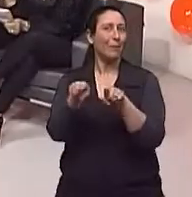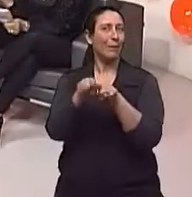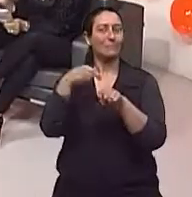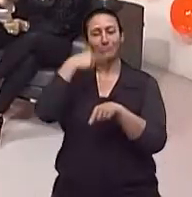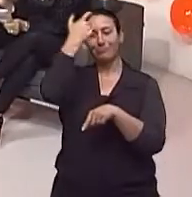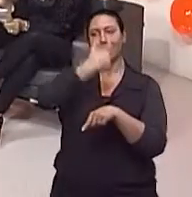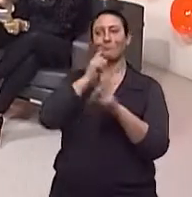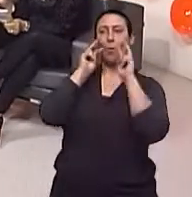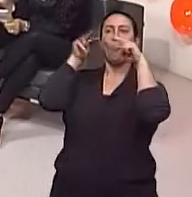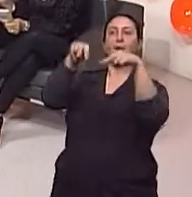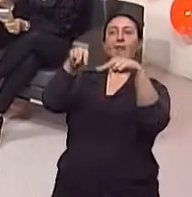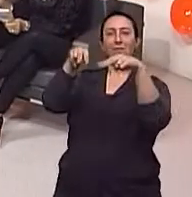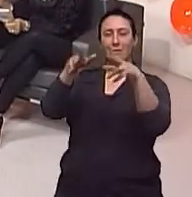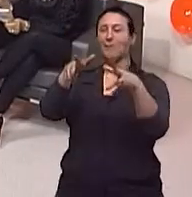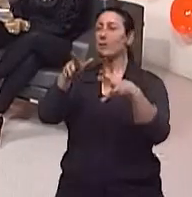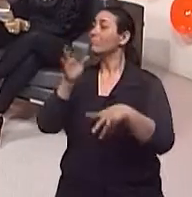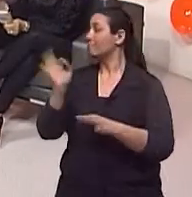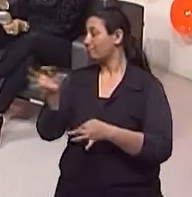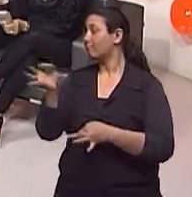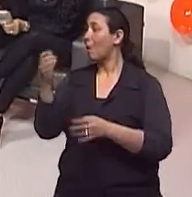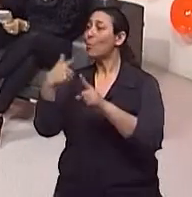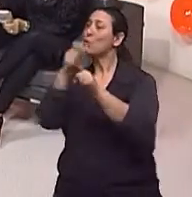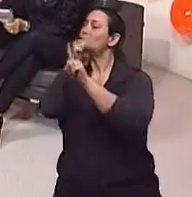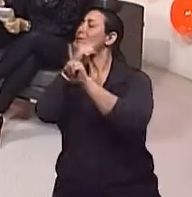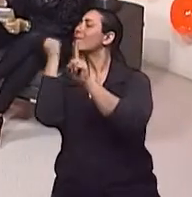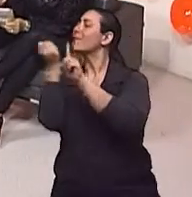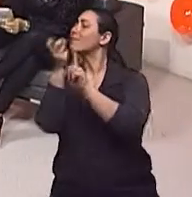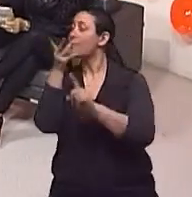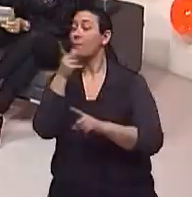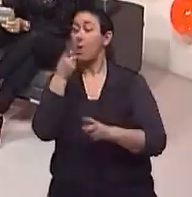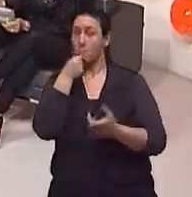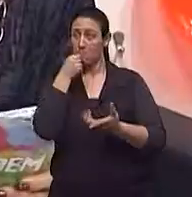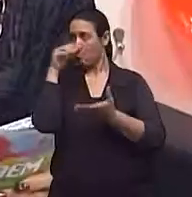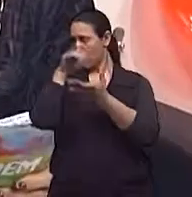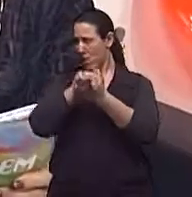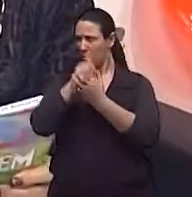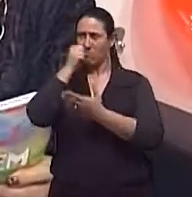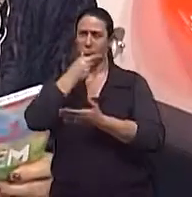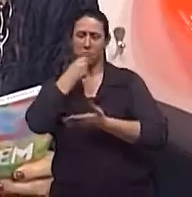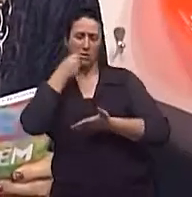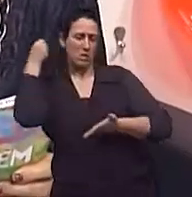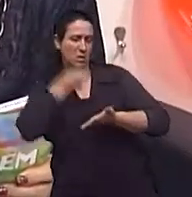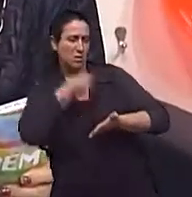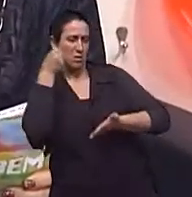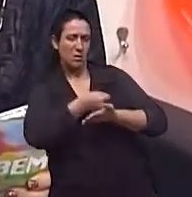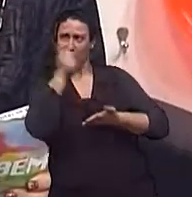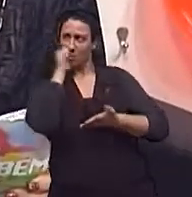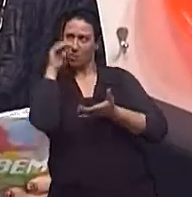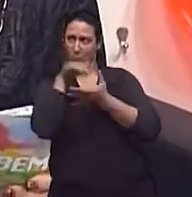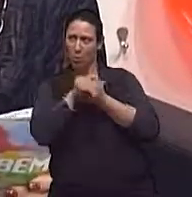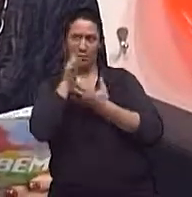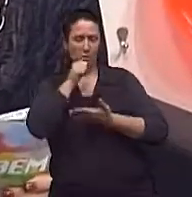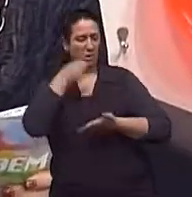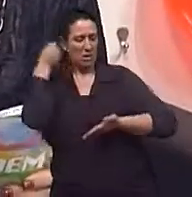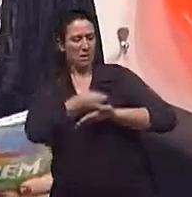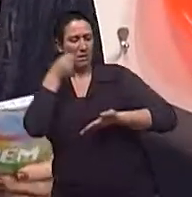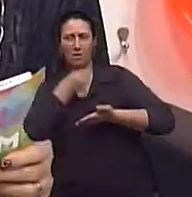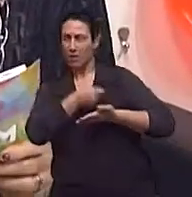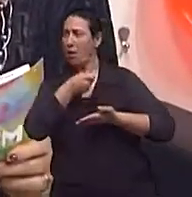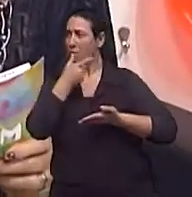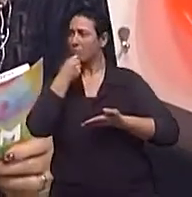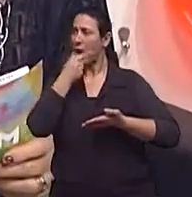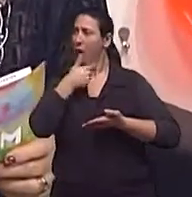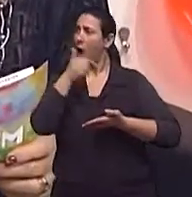muito porque a sociedade geral acho assim que as mulheres podem se o marido está espancando seu marido realmente é mal